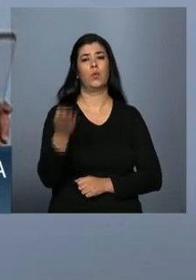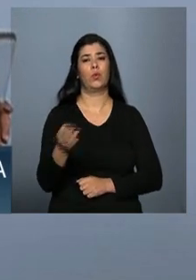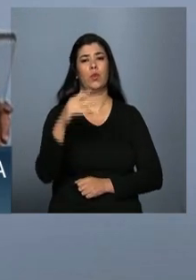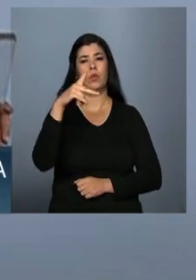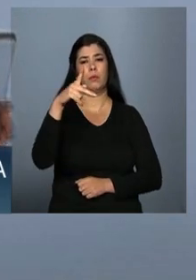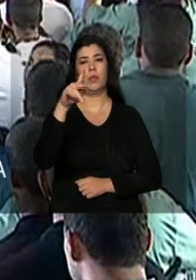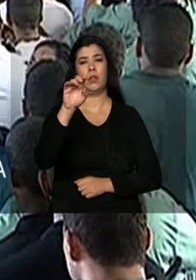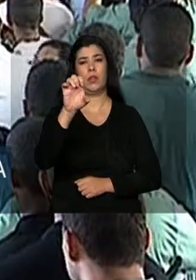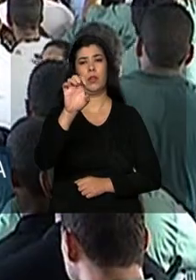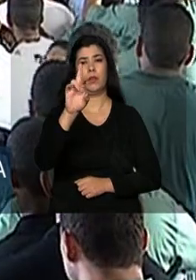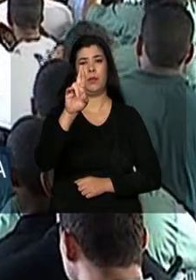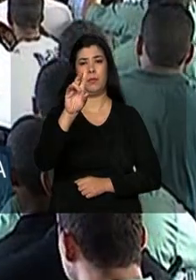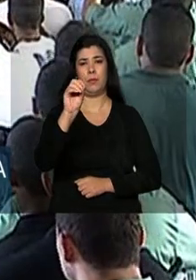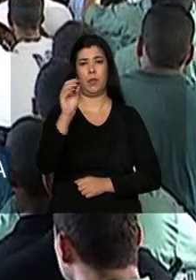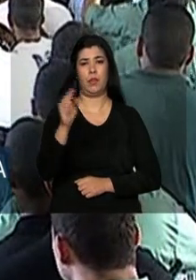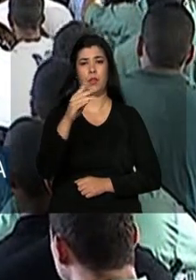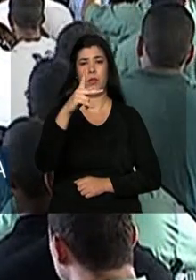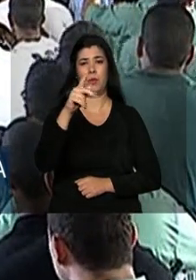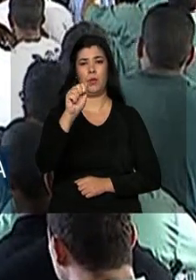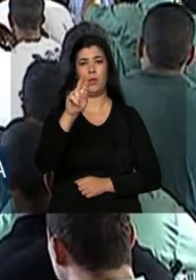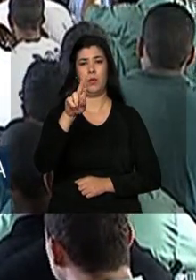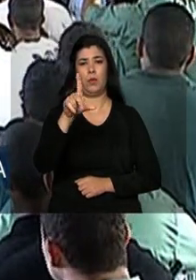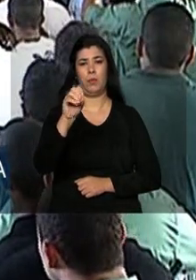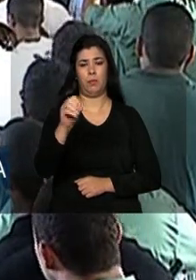Pedro Paulo.